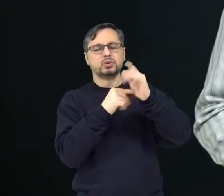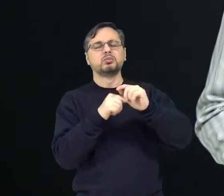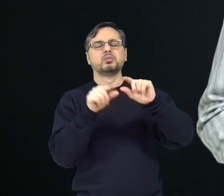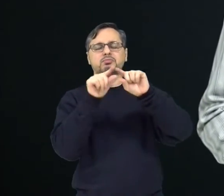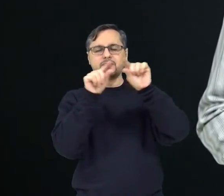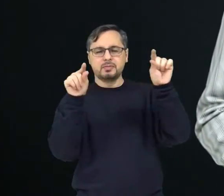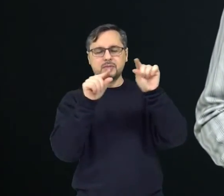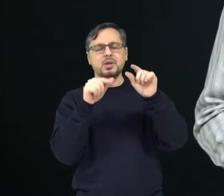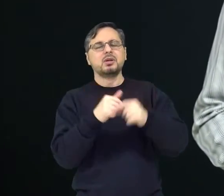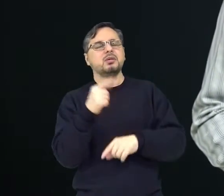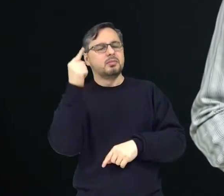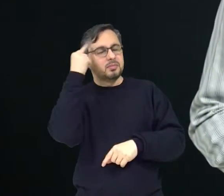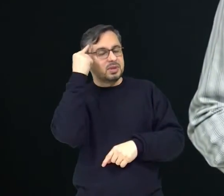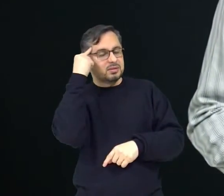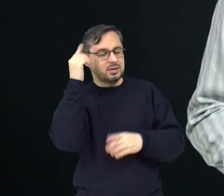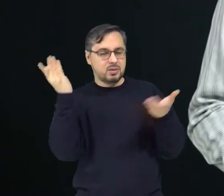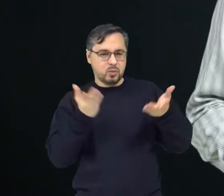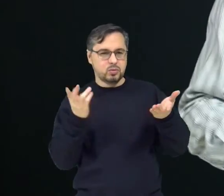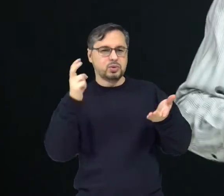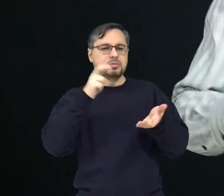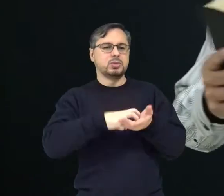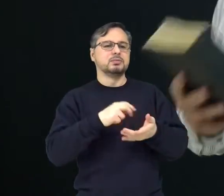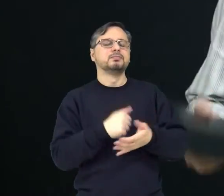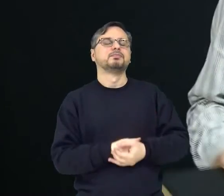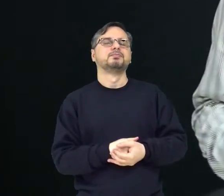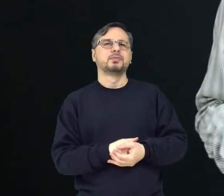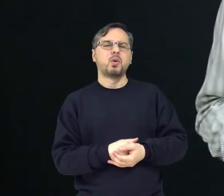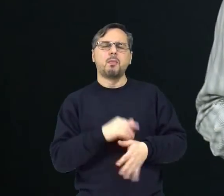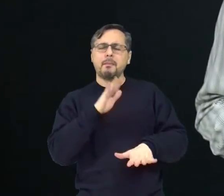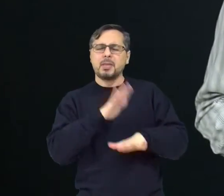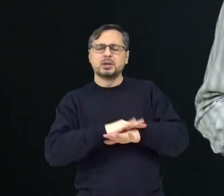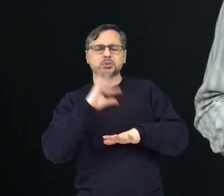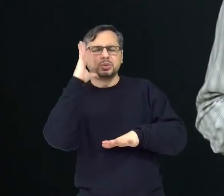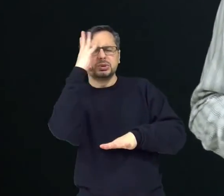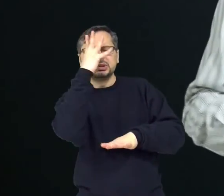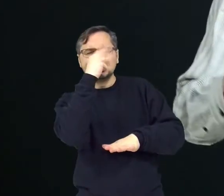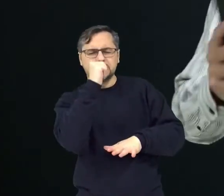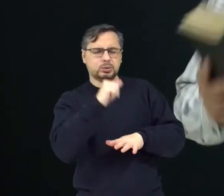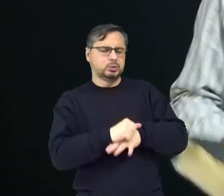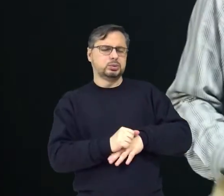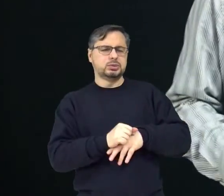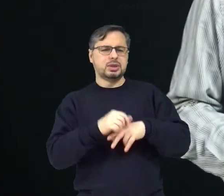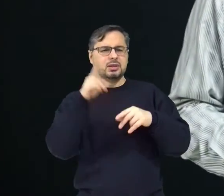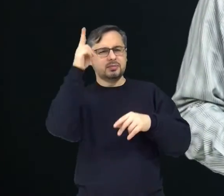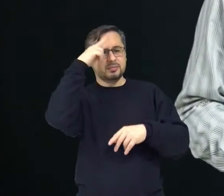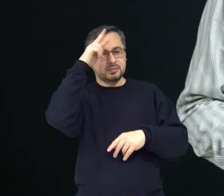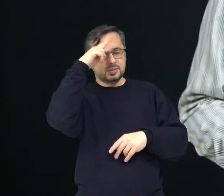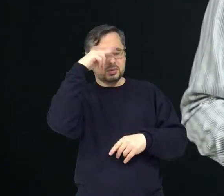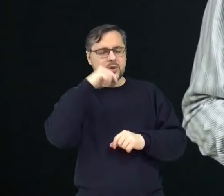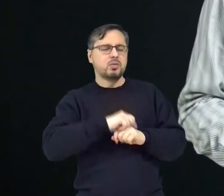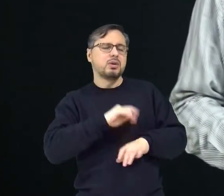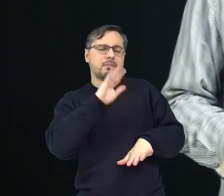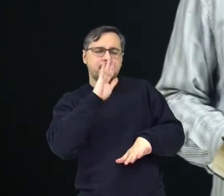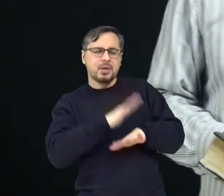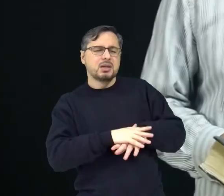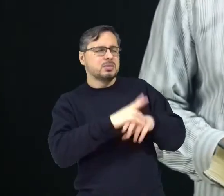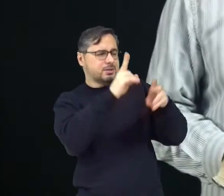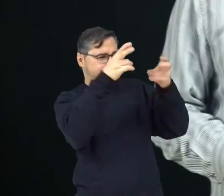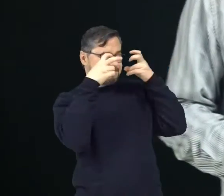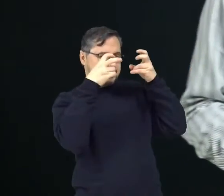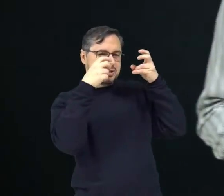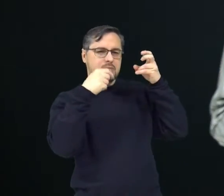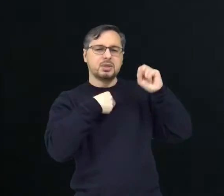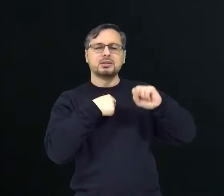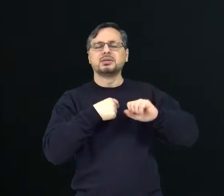você nessa manhã. É o ponto mais belo da mensagem, é aquilo que mais me chama a atenção. Inclusive, temos que